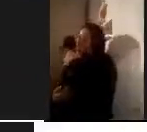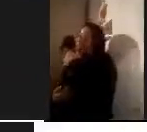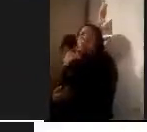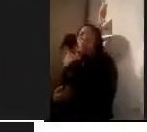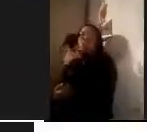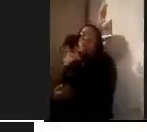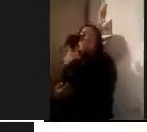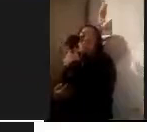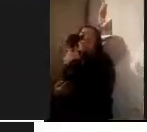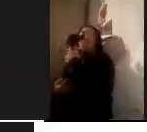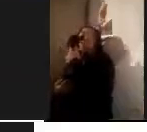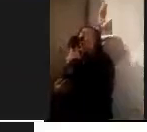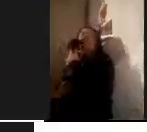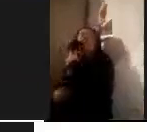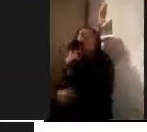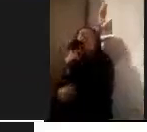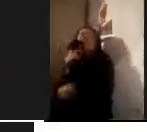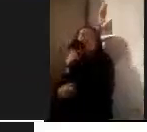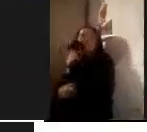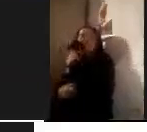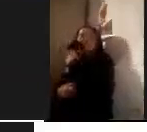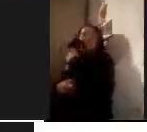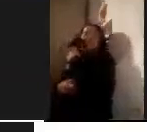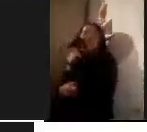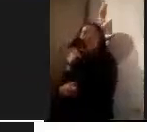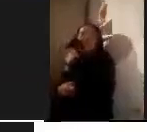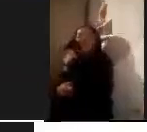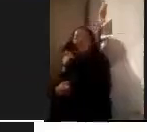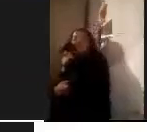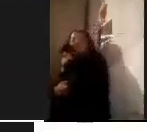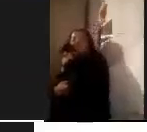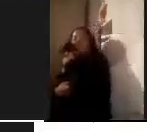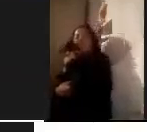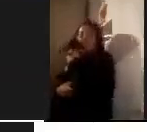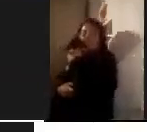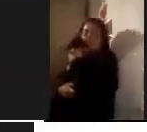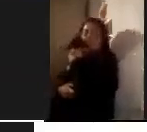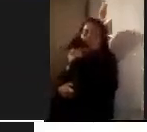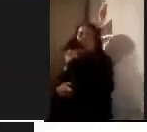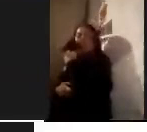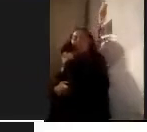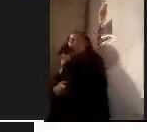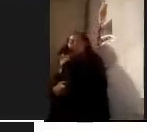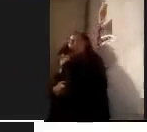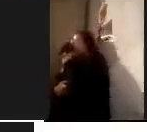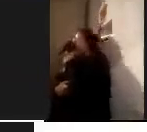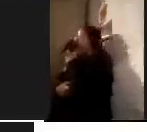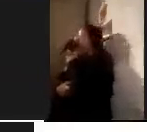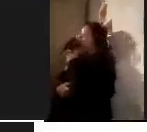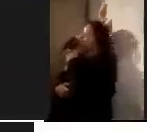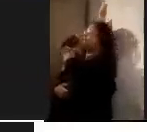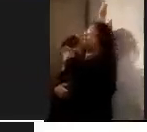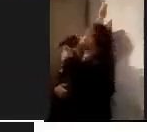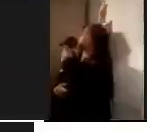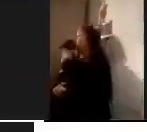Eu sofri bastante com isso, principalmente da última, e foi muito bom, porque a técnica me ajudou